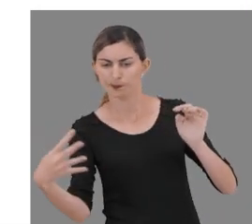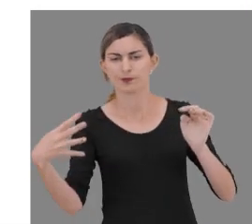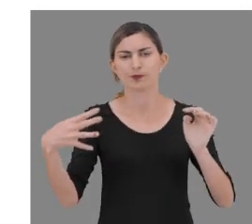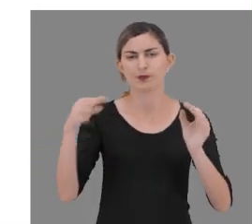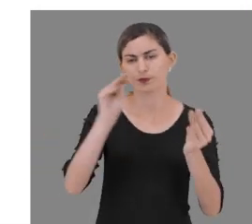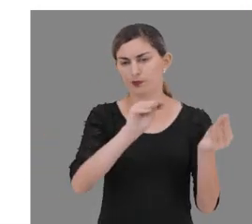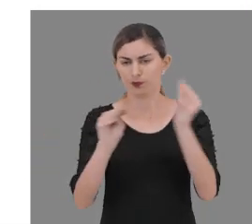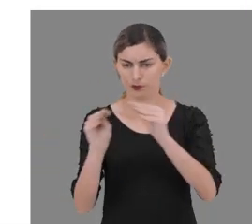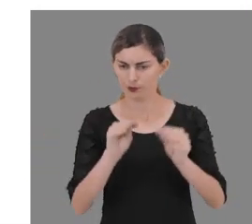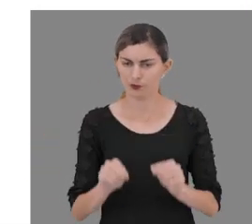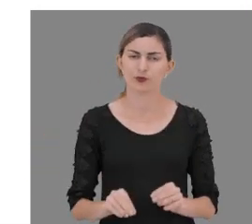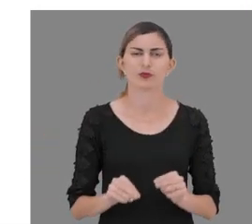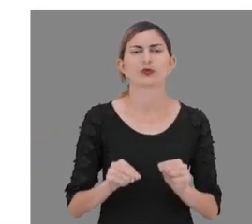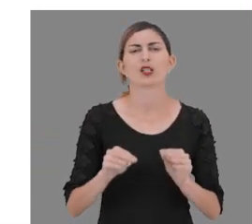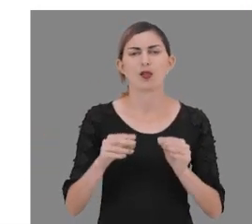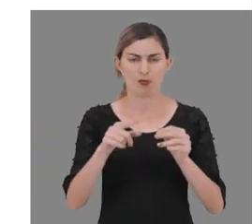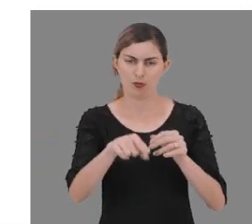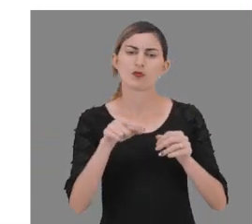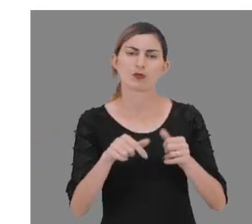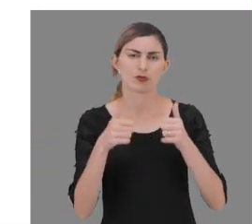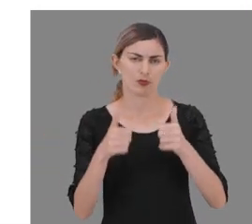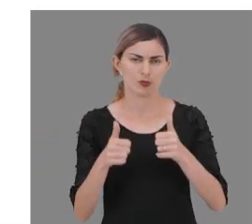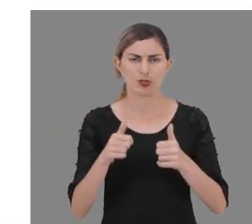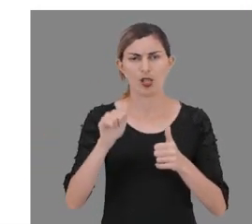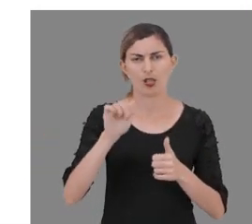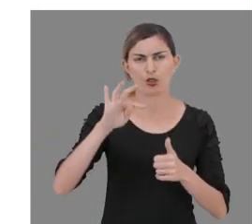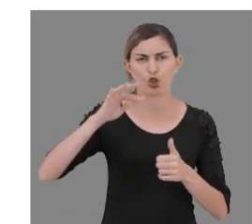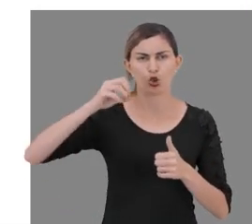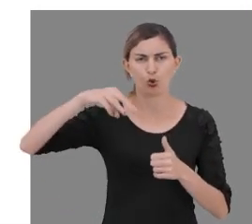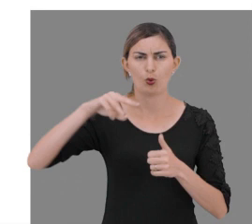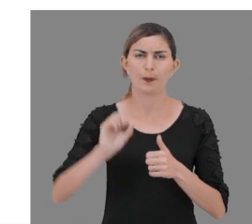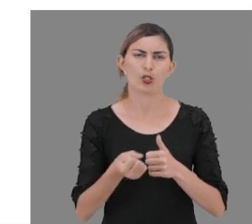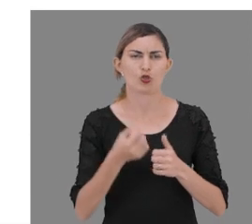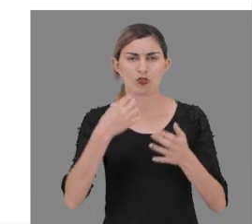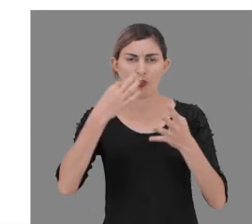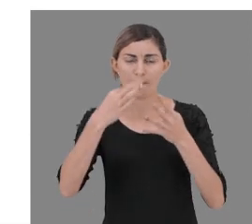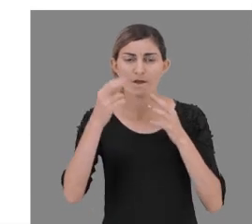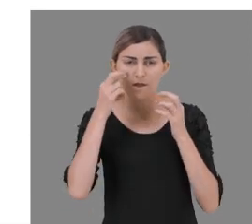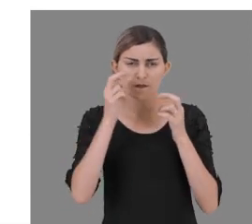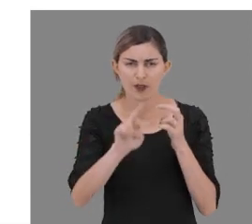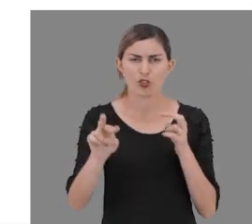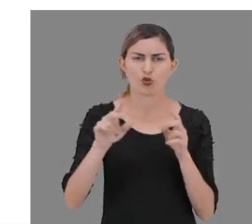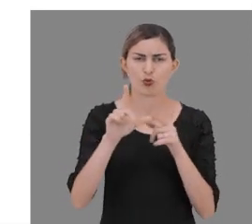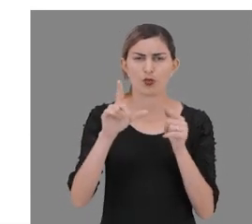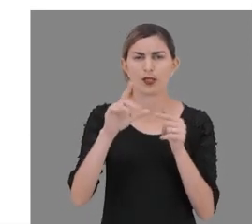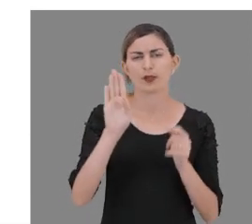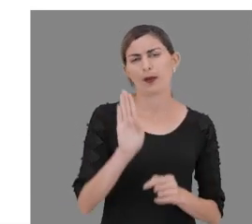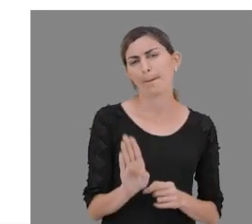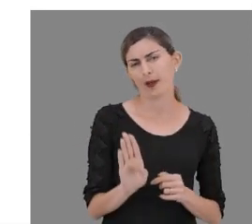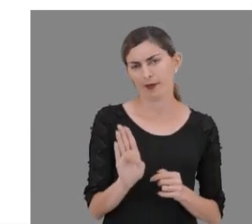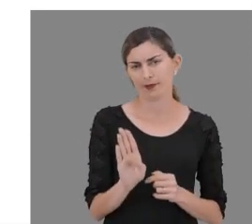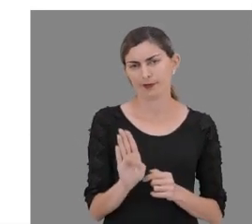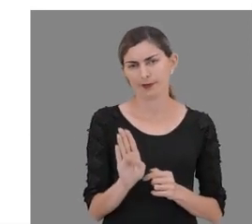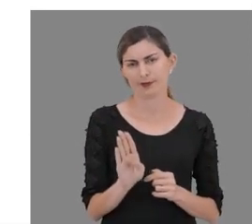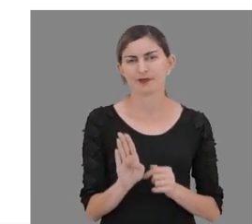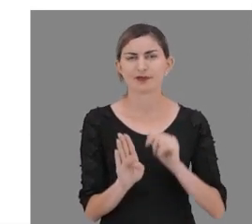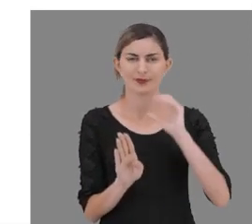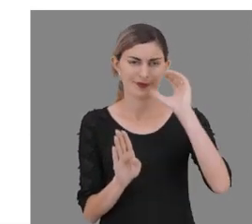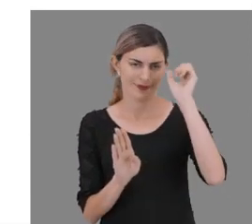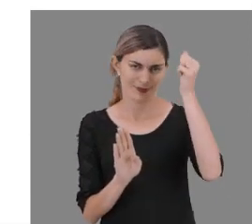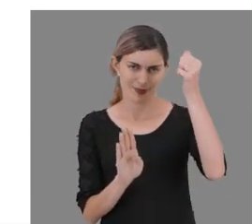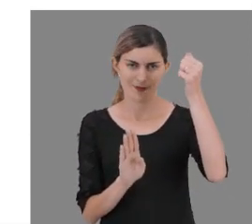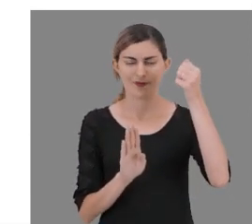uma tabela onde os atributos eles são atômicos, que é o visto aí na letra B.